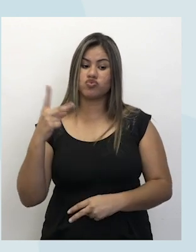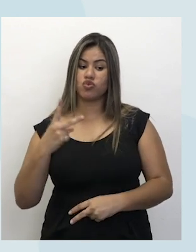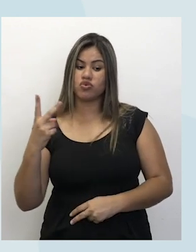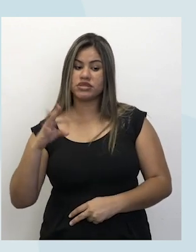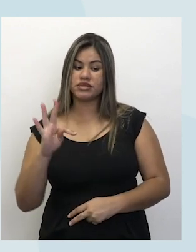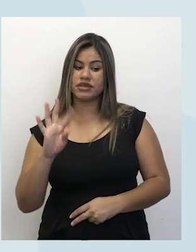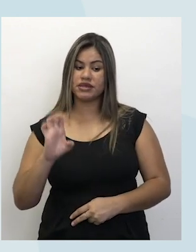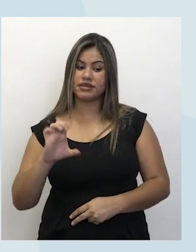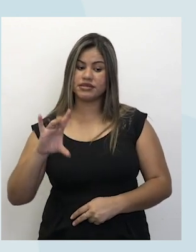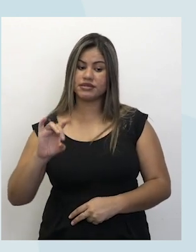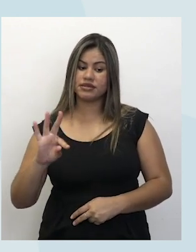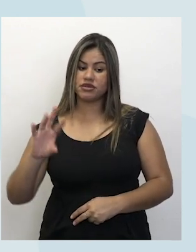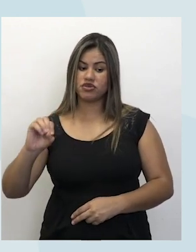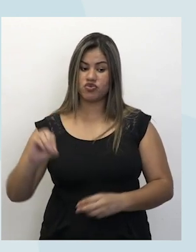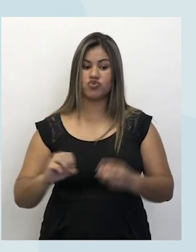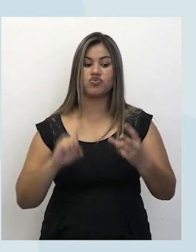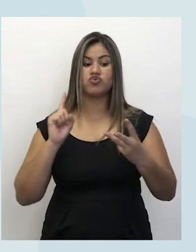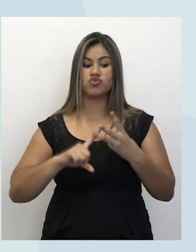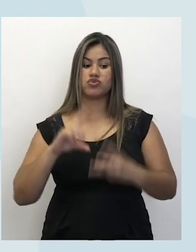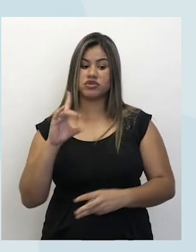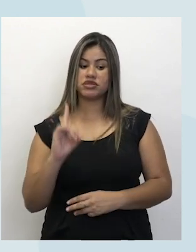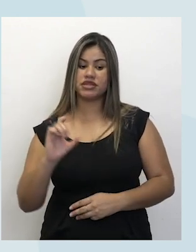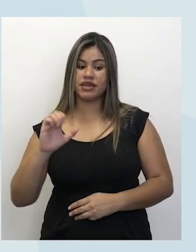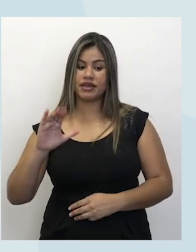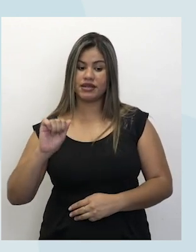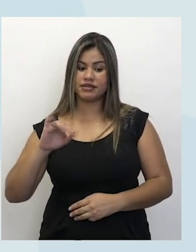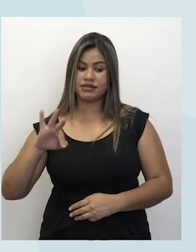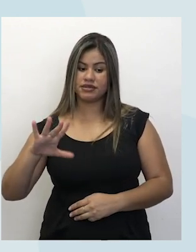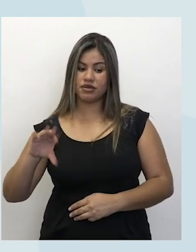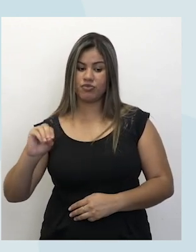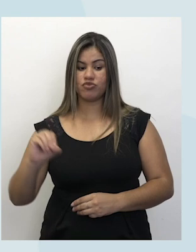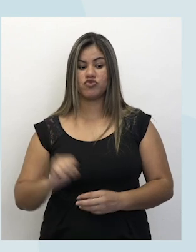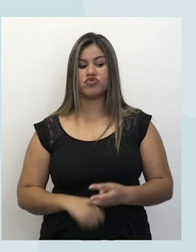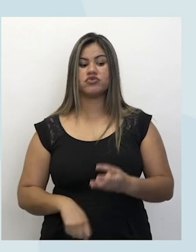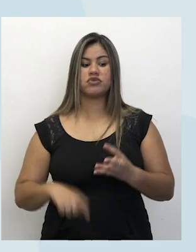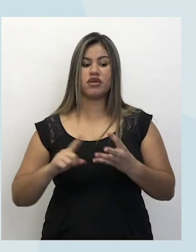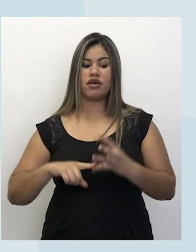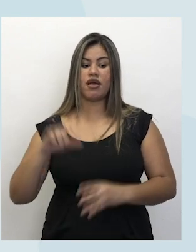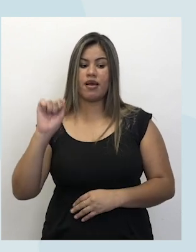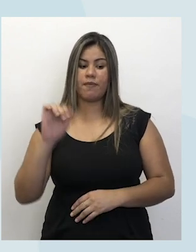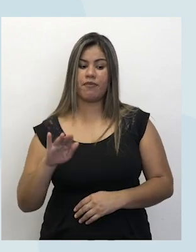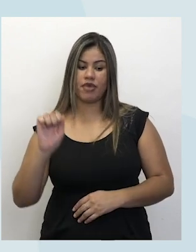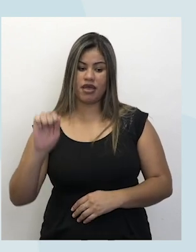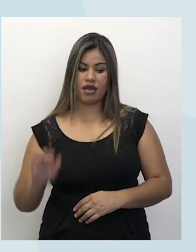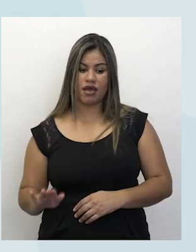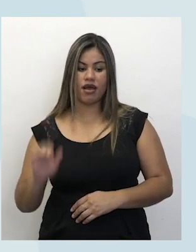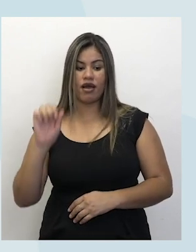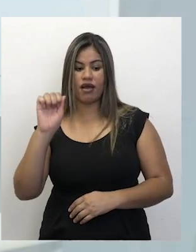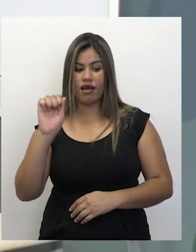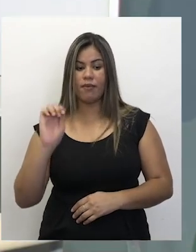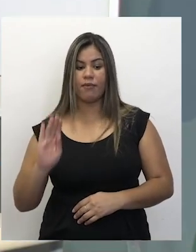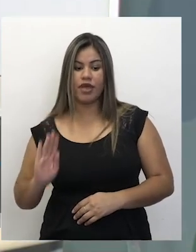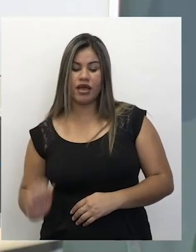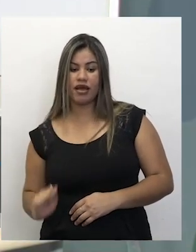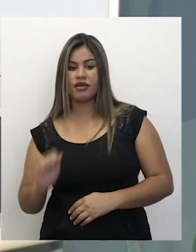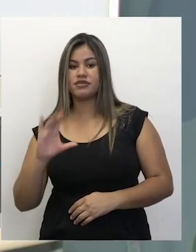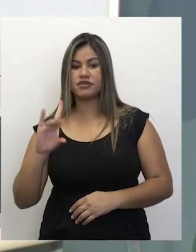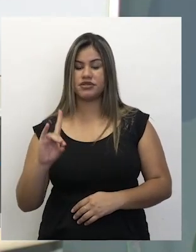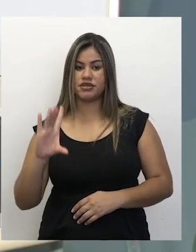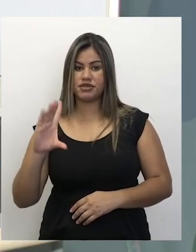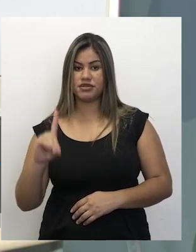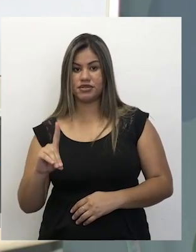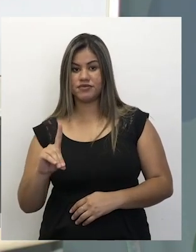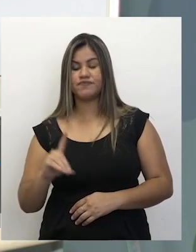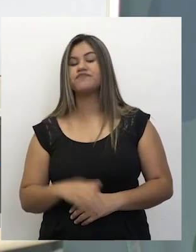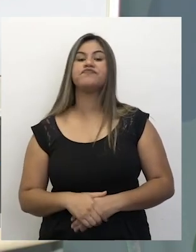porque tem dez sílabas e as rimas AB b a b a c d c d f voltando para mim gente